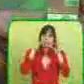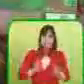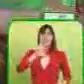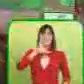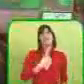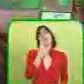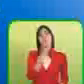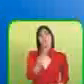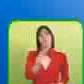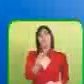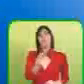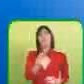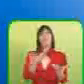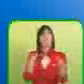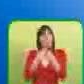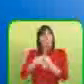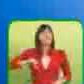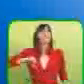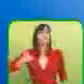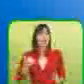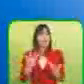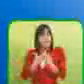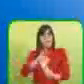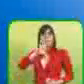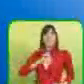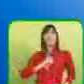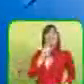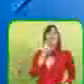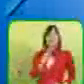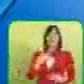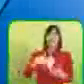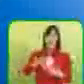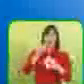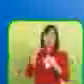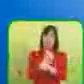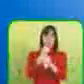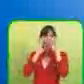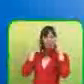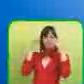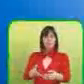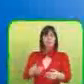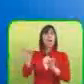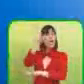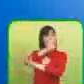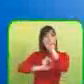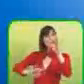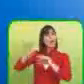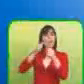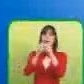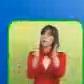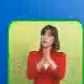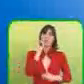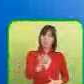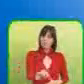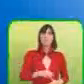a CDU. Com os verdes e com a CDU, vamos trabalhar por uma Europa para